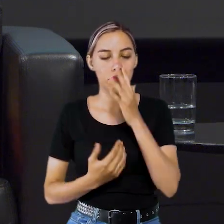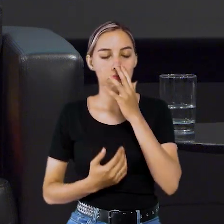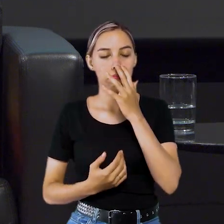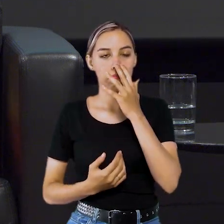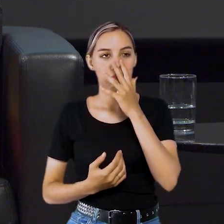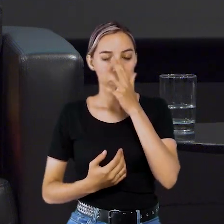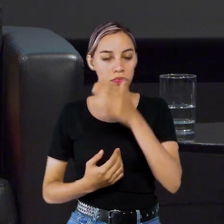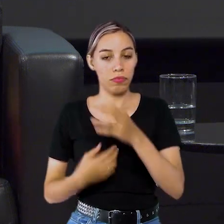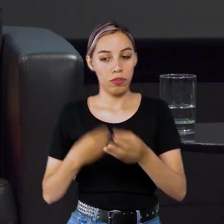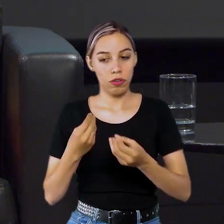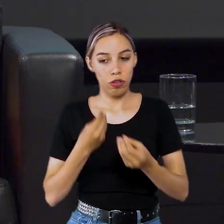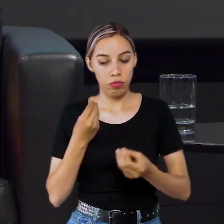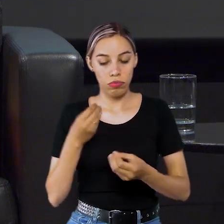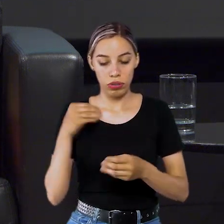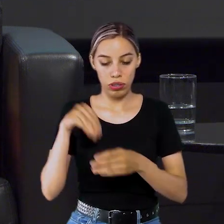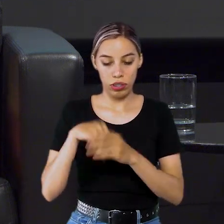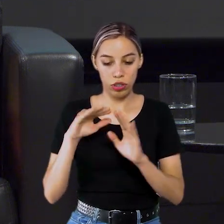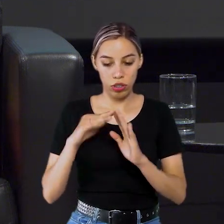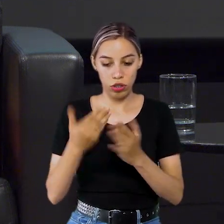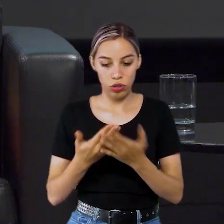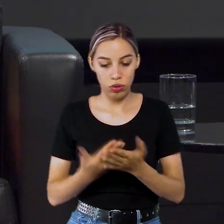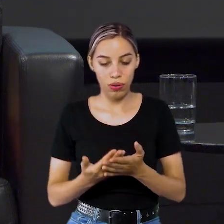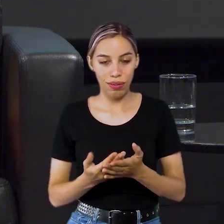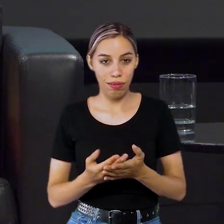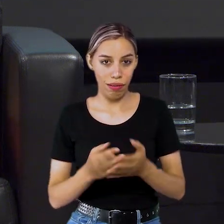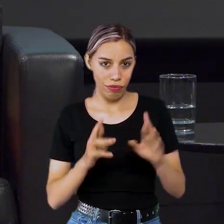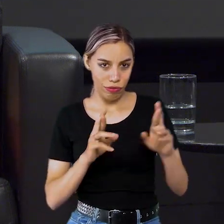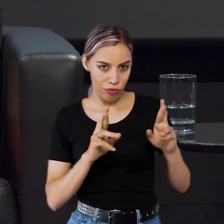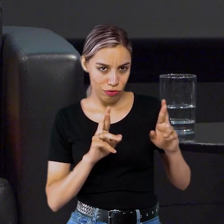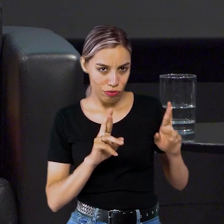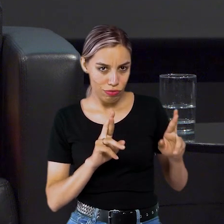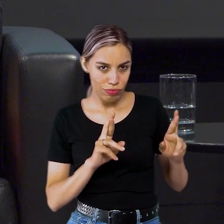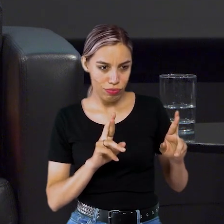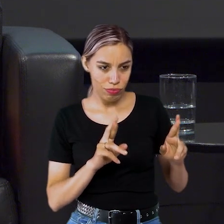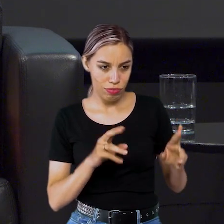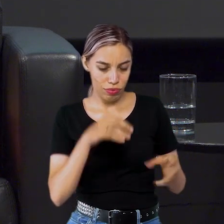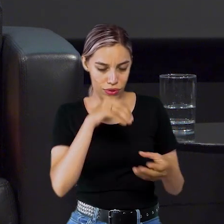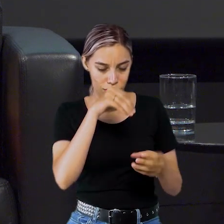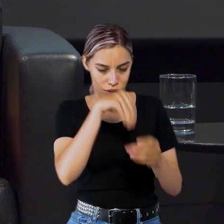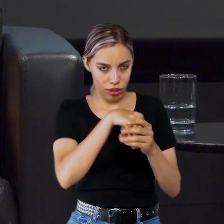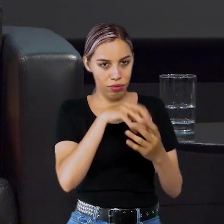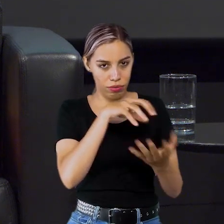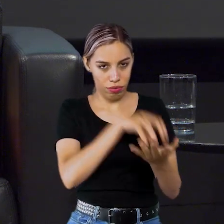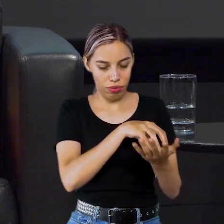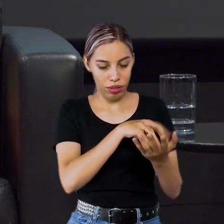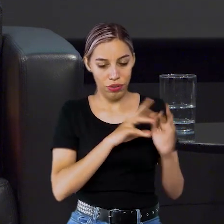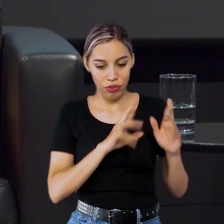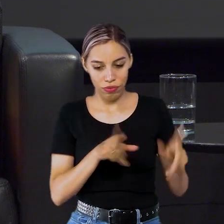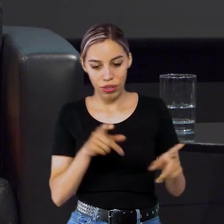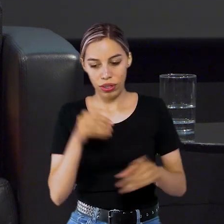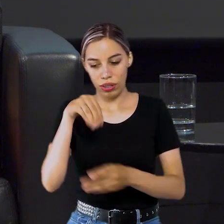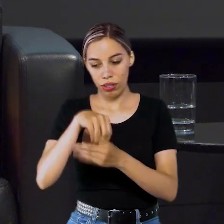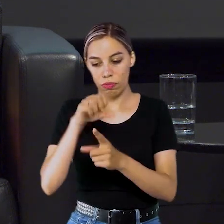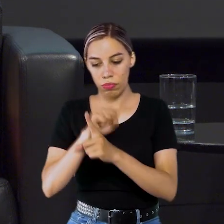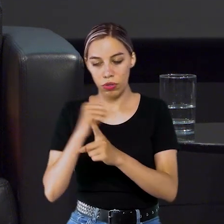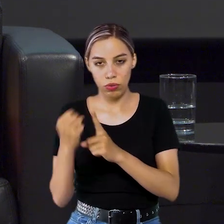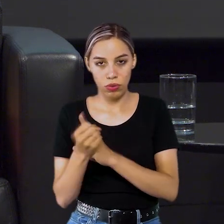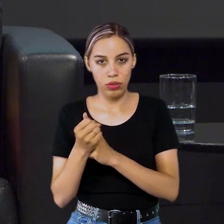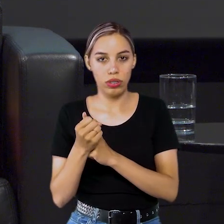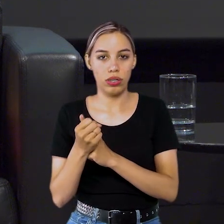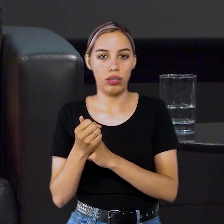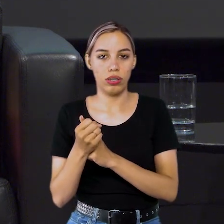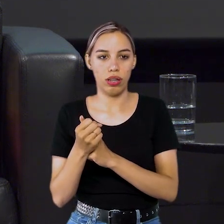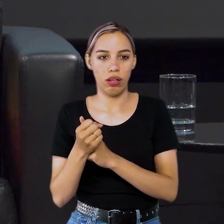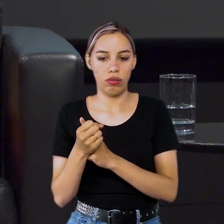ele, como que ele lida com as crianças, não é o que a gente vê acontecer numa sociedade onde eu vejo